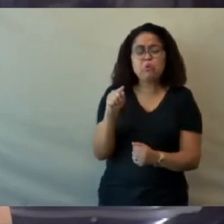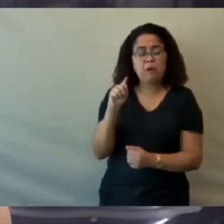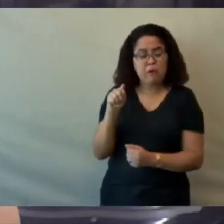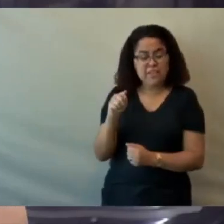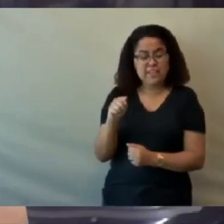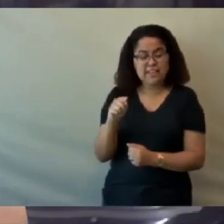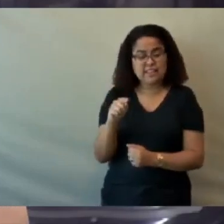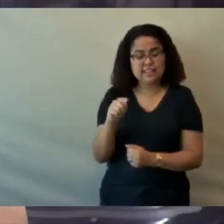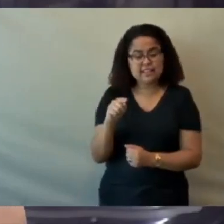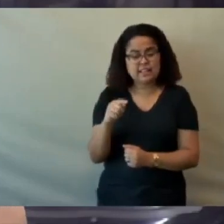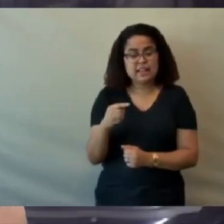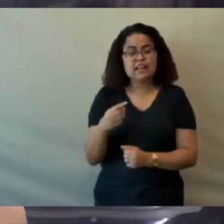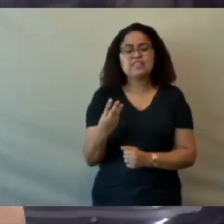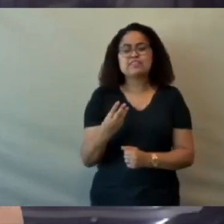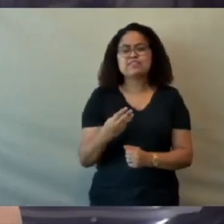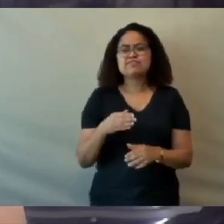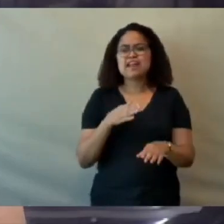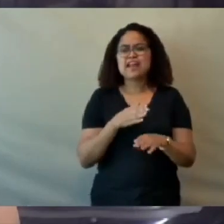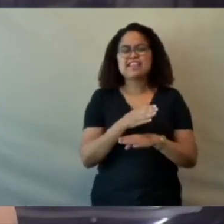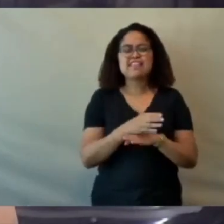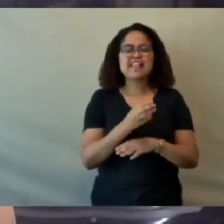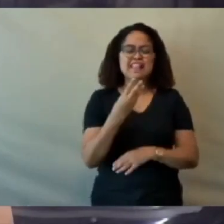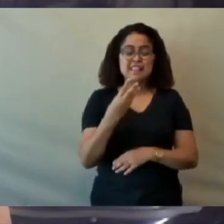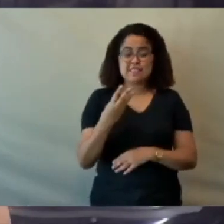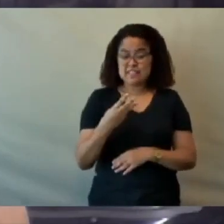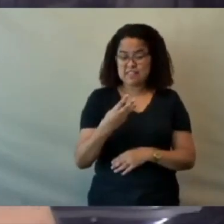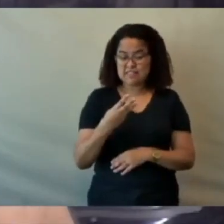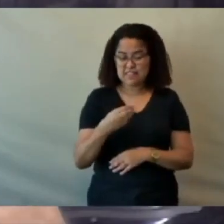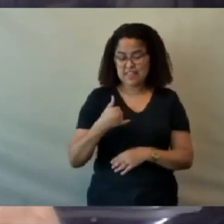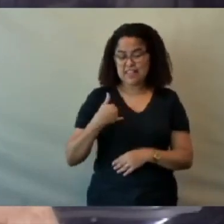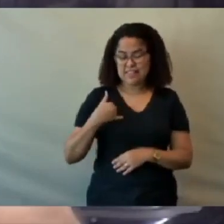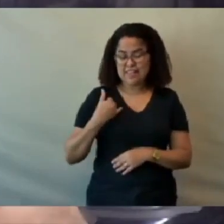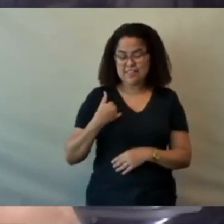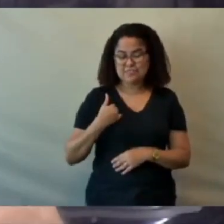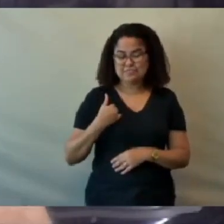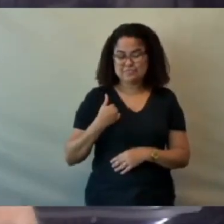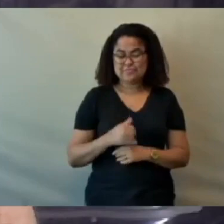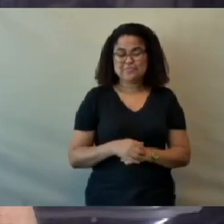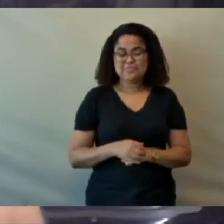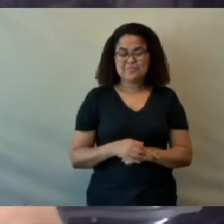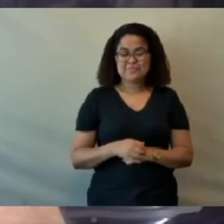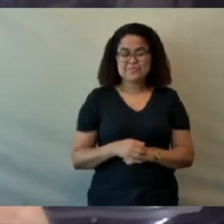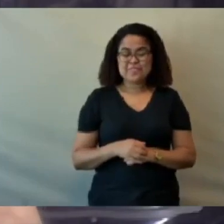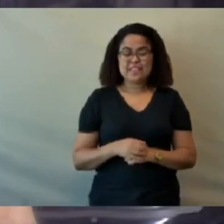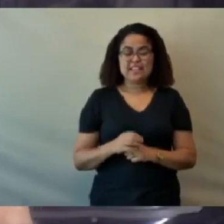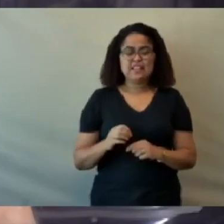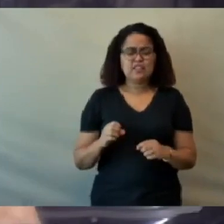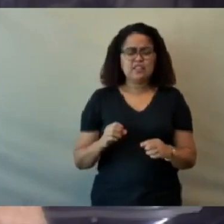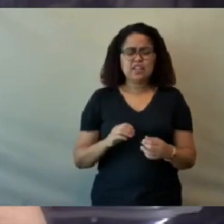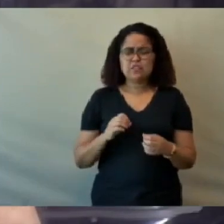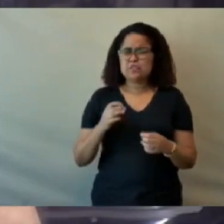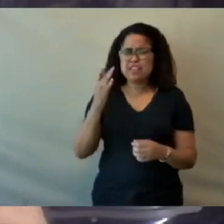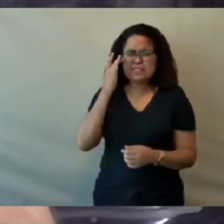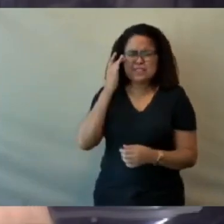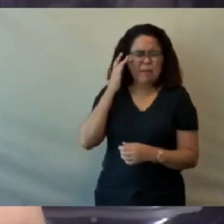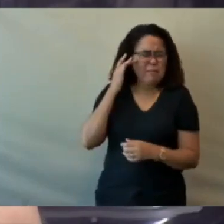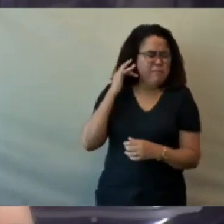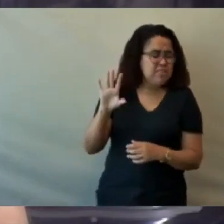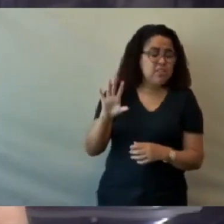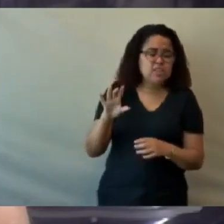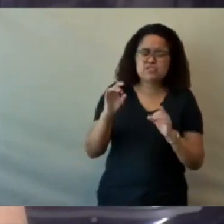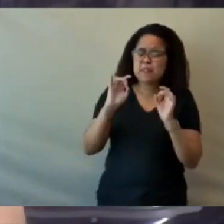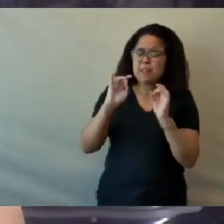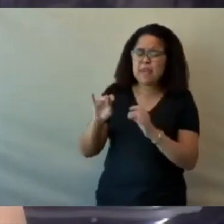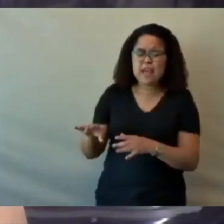terceira idade e eu achei mal barato a fala dele, não quer saber de nada, não quer saber de política, não quer saber de recursos,